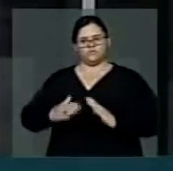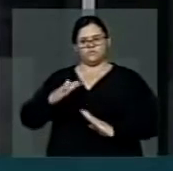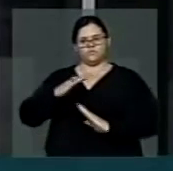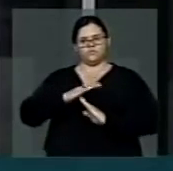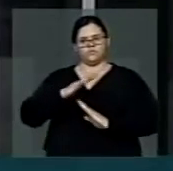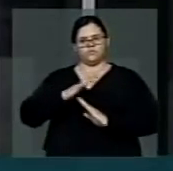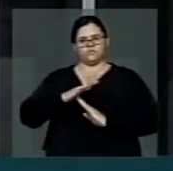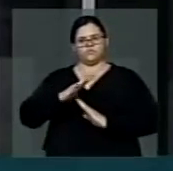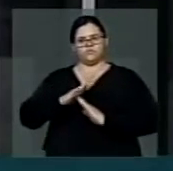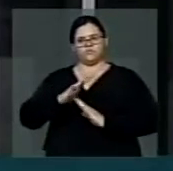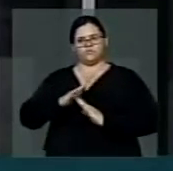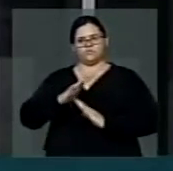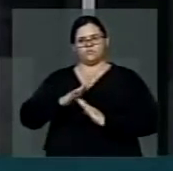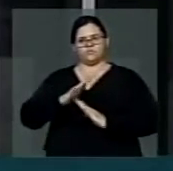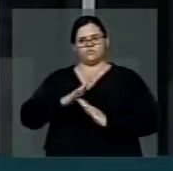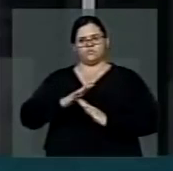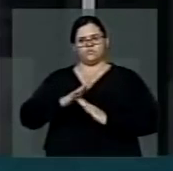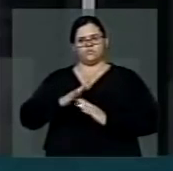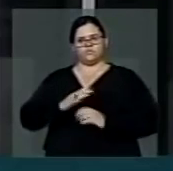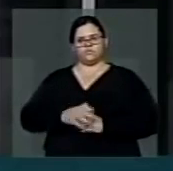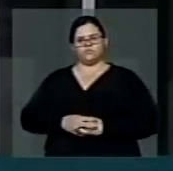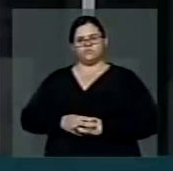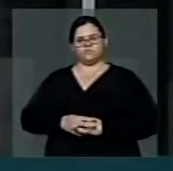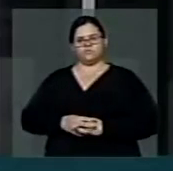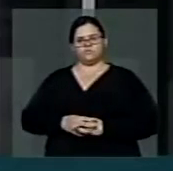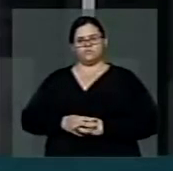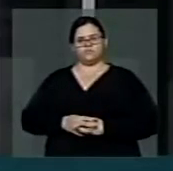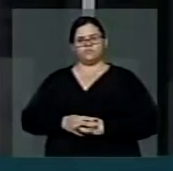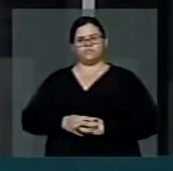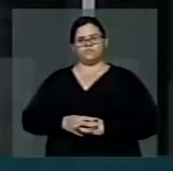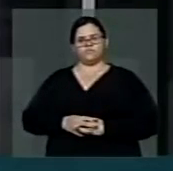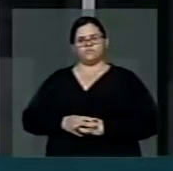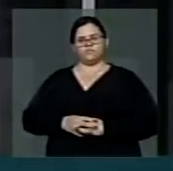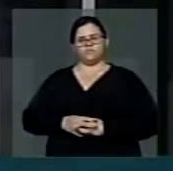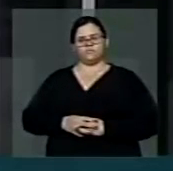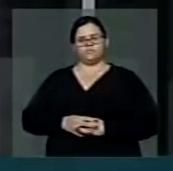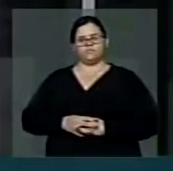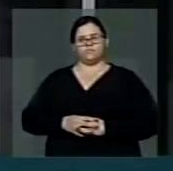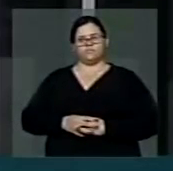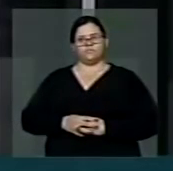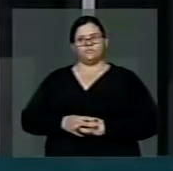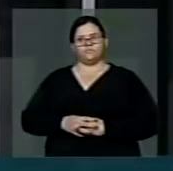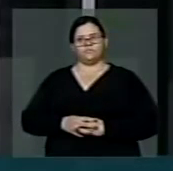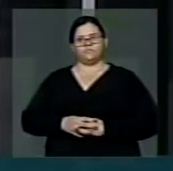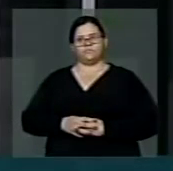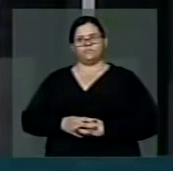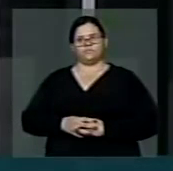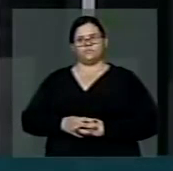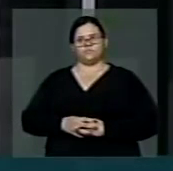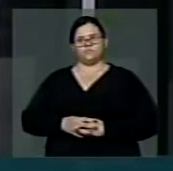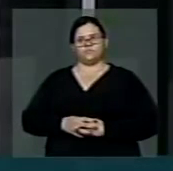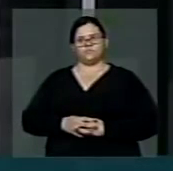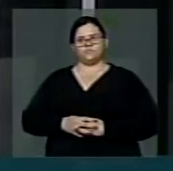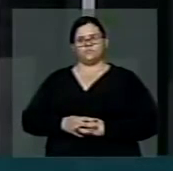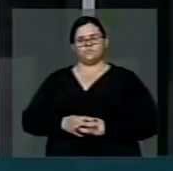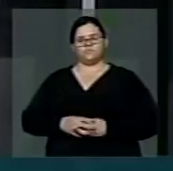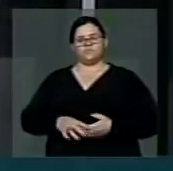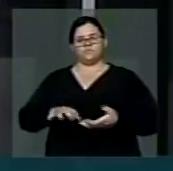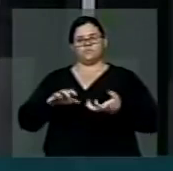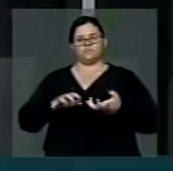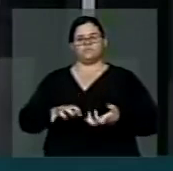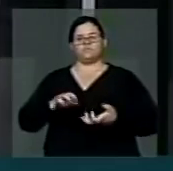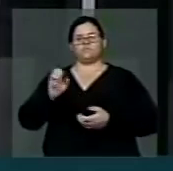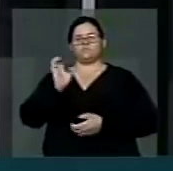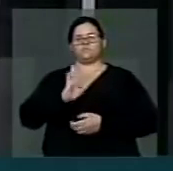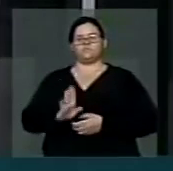de latifúndios de privilégios, de zonas de conforto exclusivas. O parlamento brasileiro não